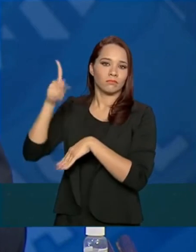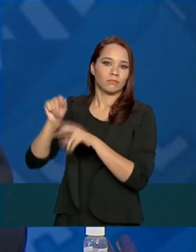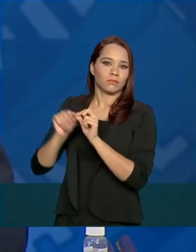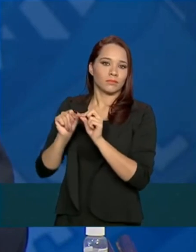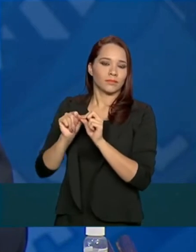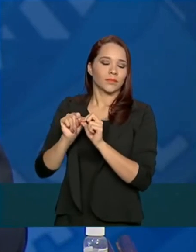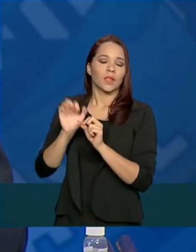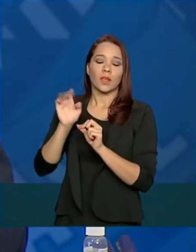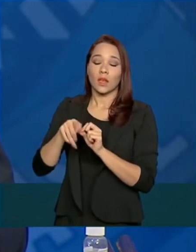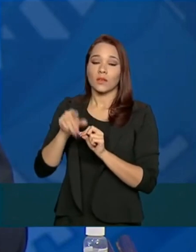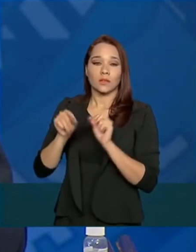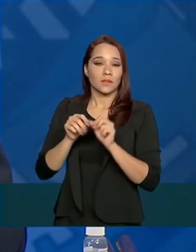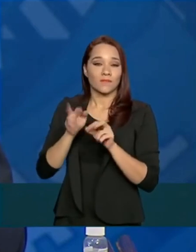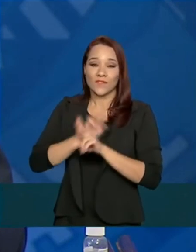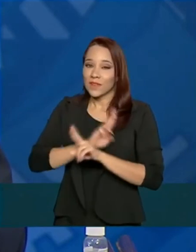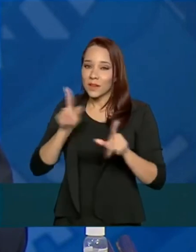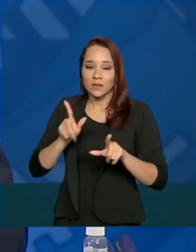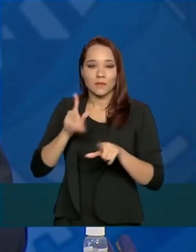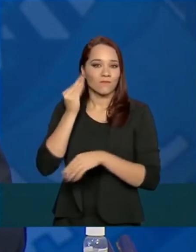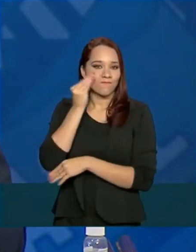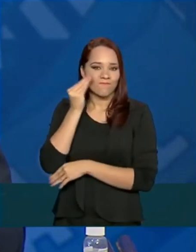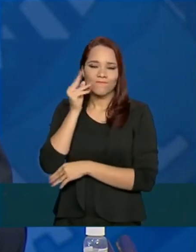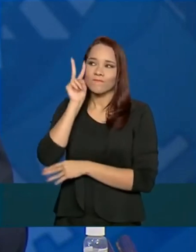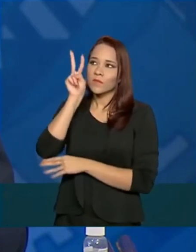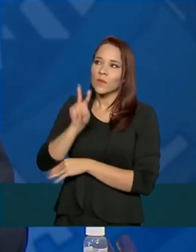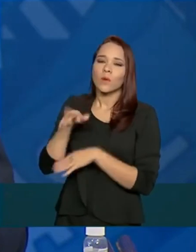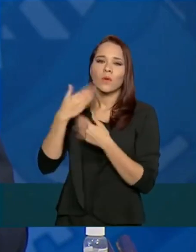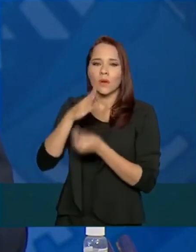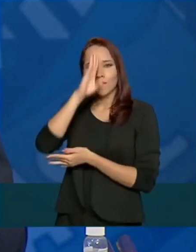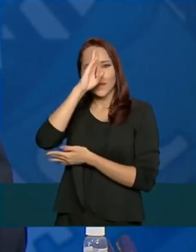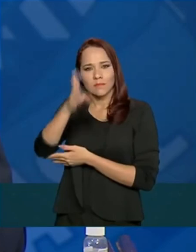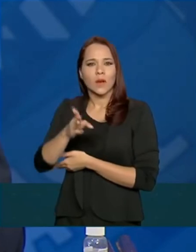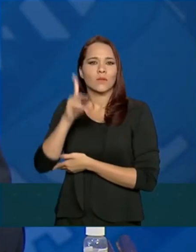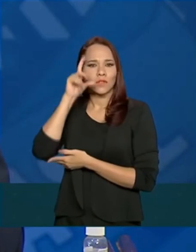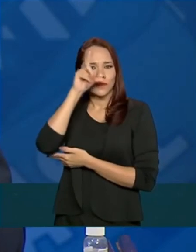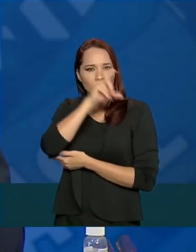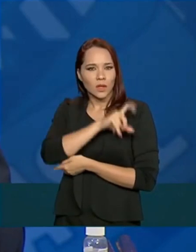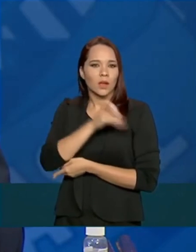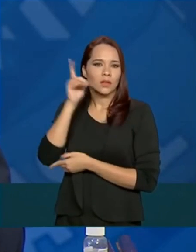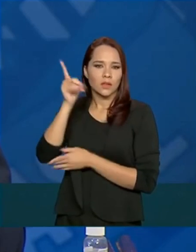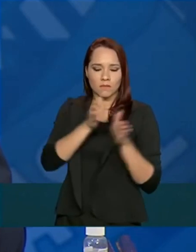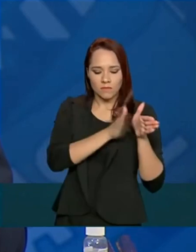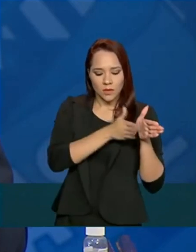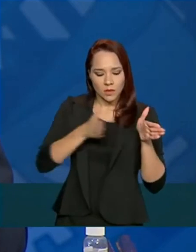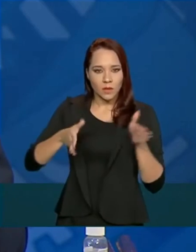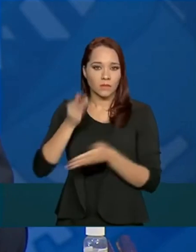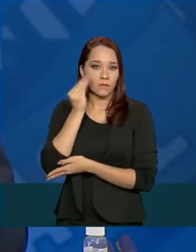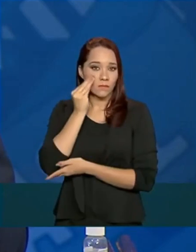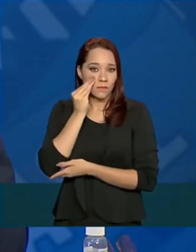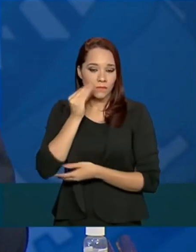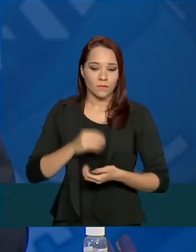a diferença na testagem. Verificamos os principais gargalos associados a esse processo de testagem